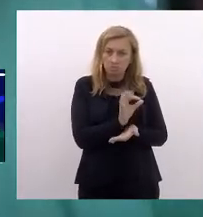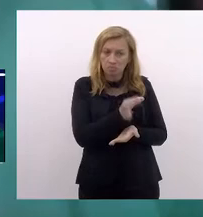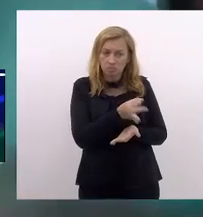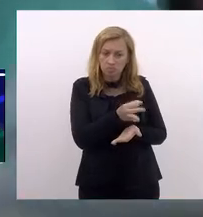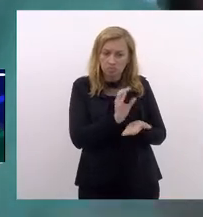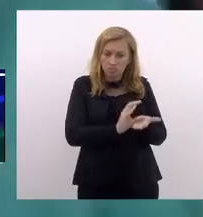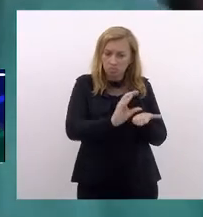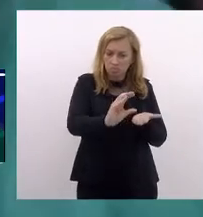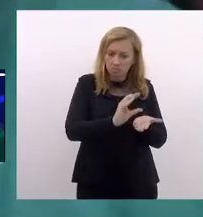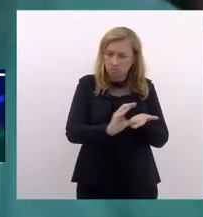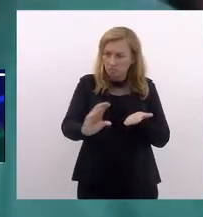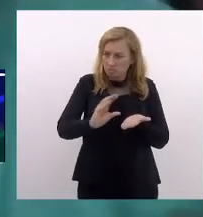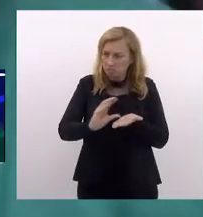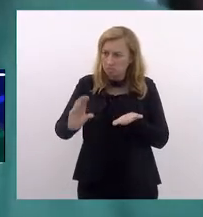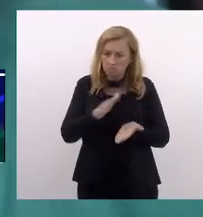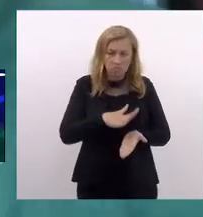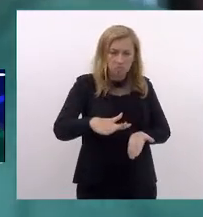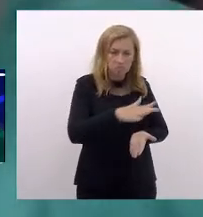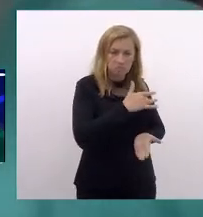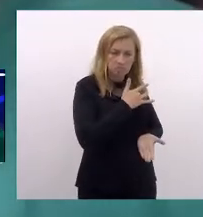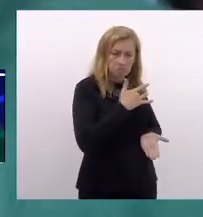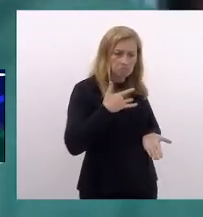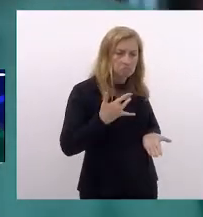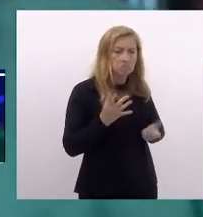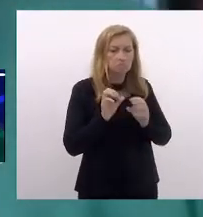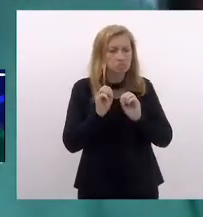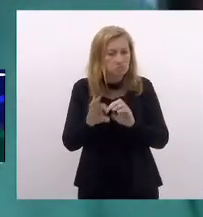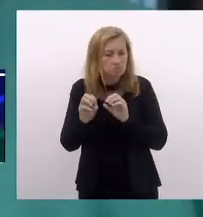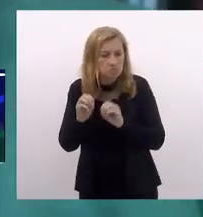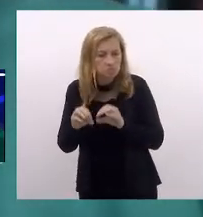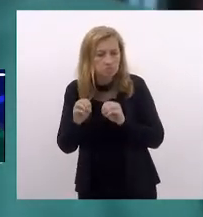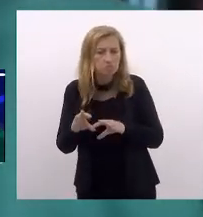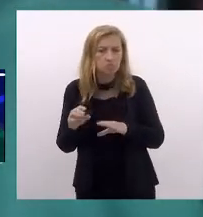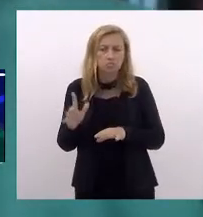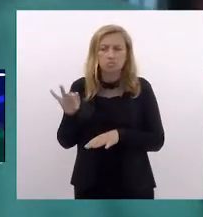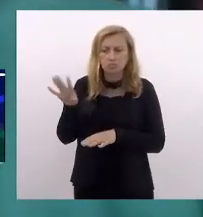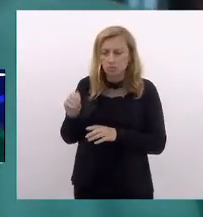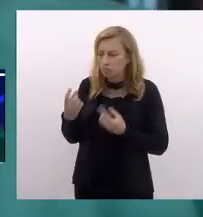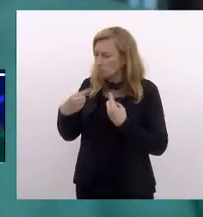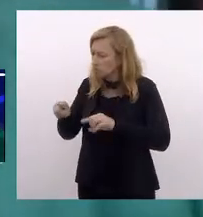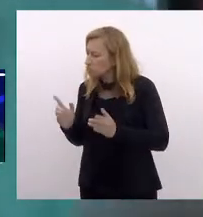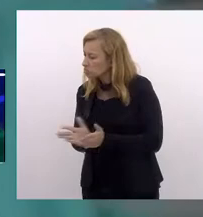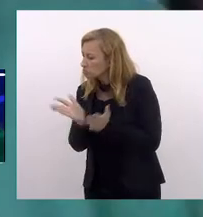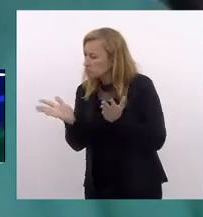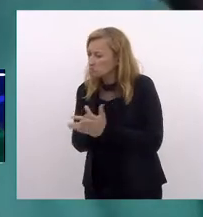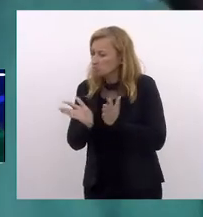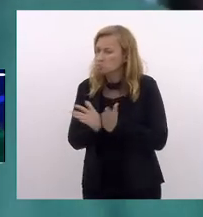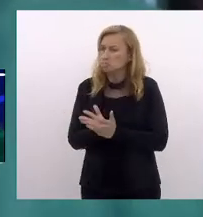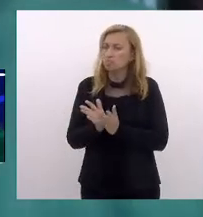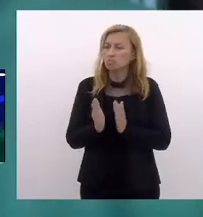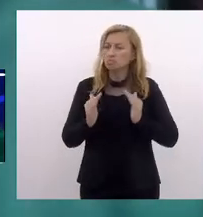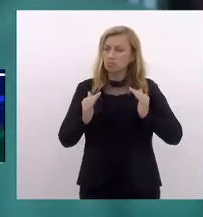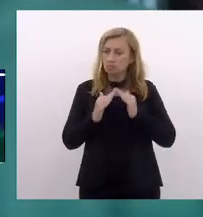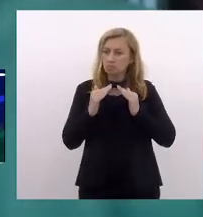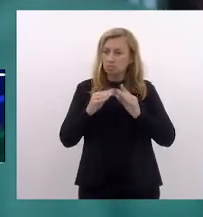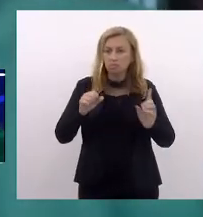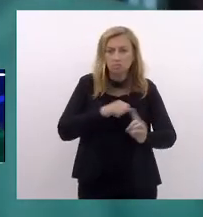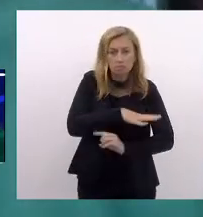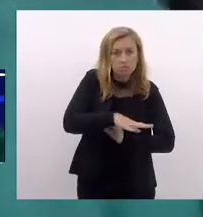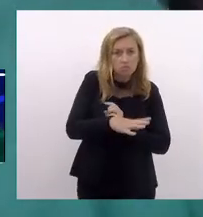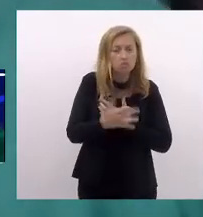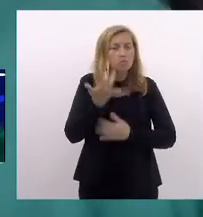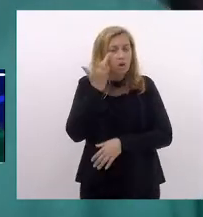de investimento na educação na saúde no fundo de combate à pobreza na habitação social